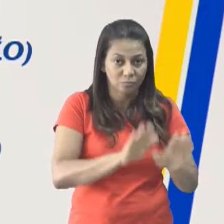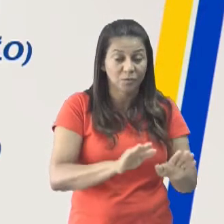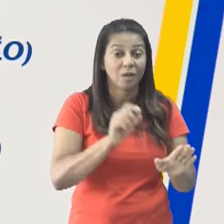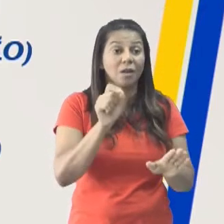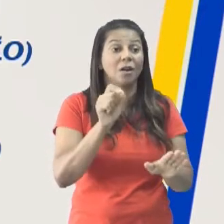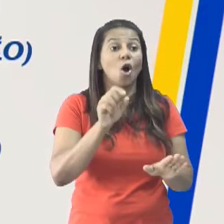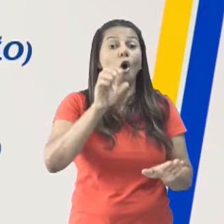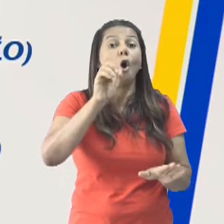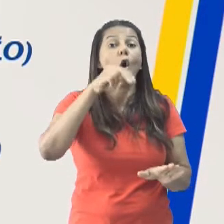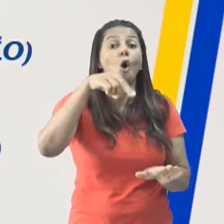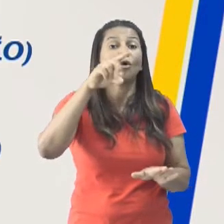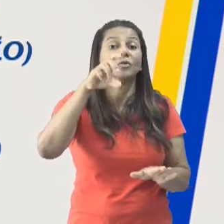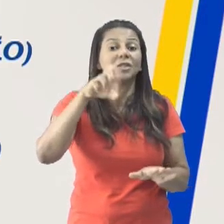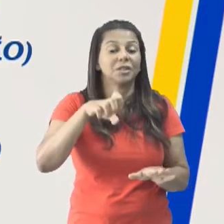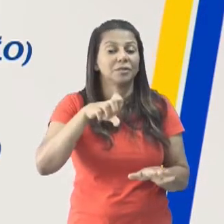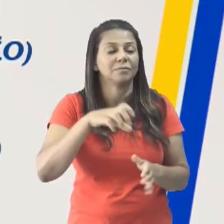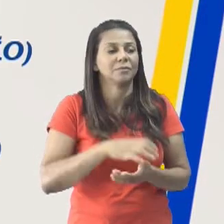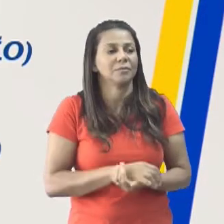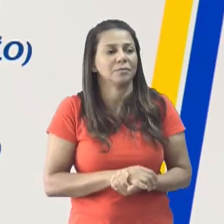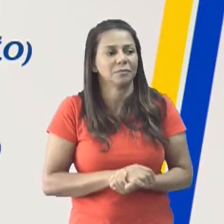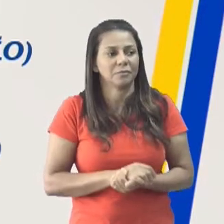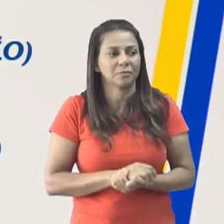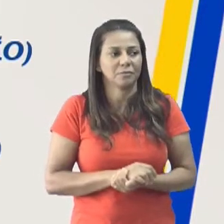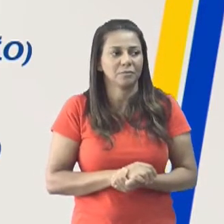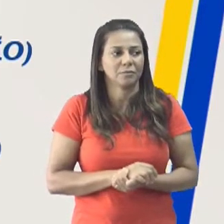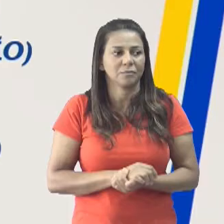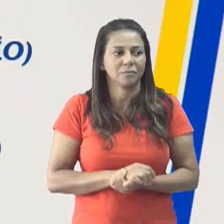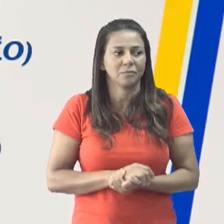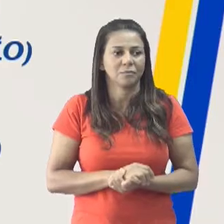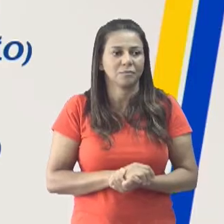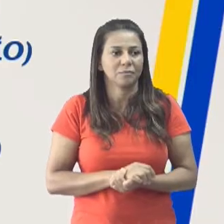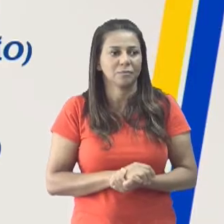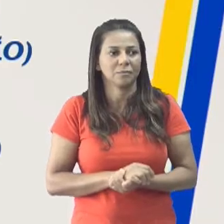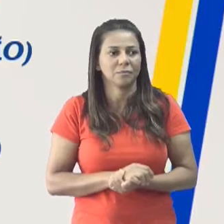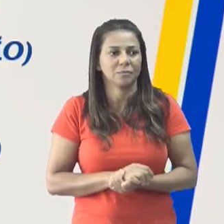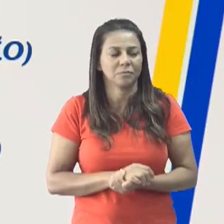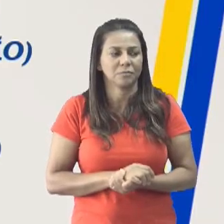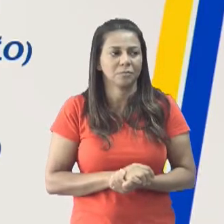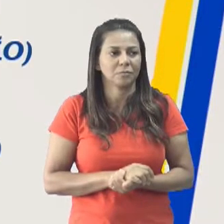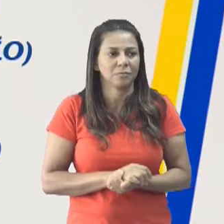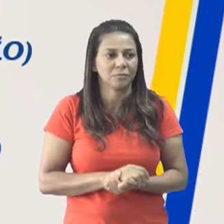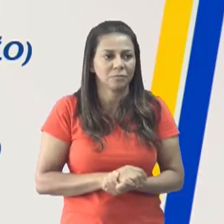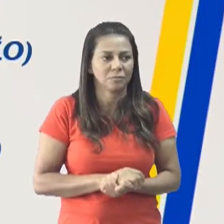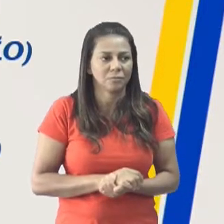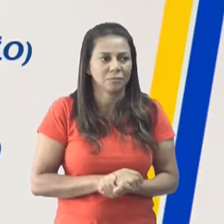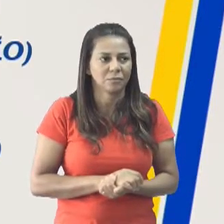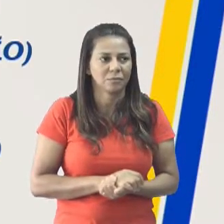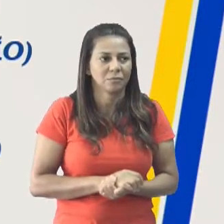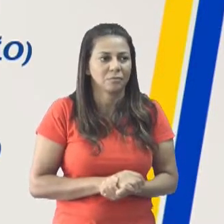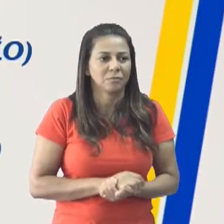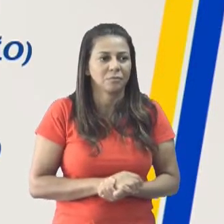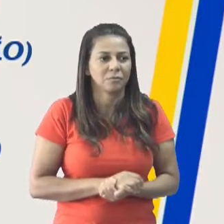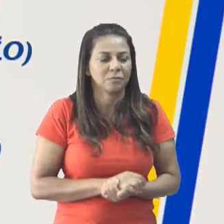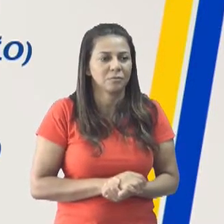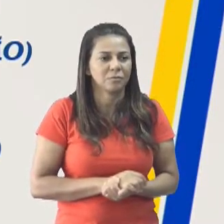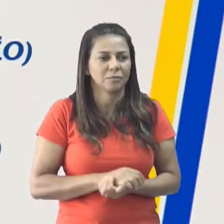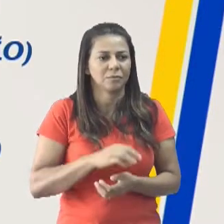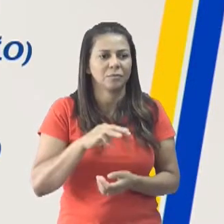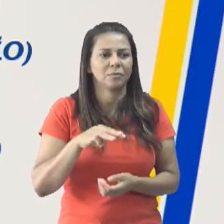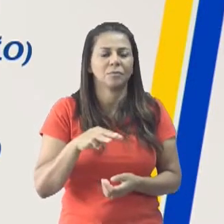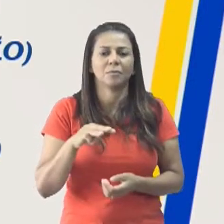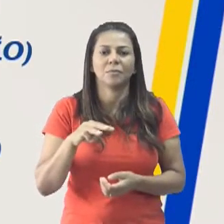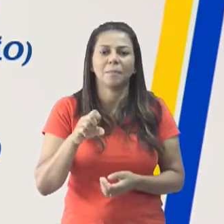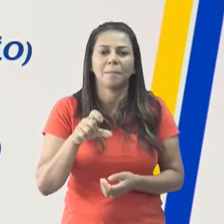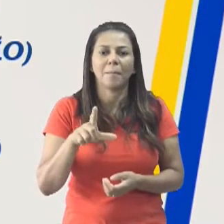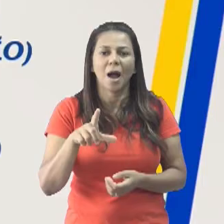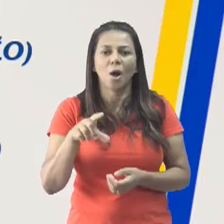quero ficar onde não sou bem-vinda. Estamos todos de mal com a vida. Com L